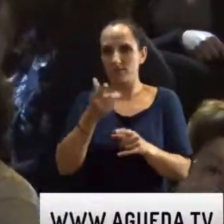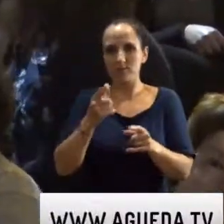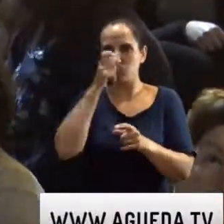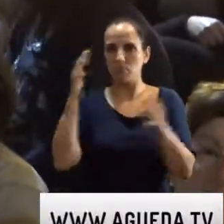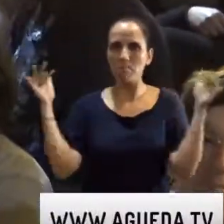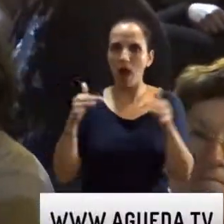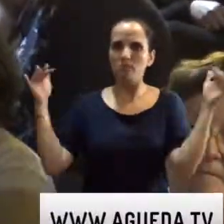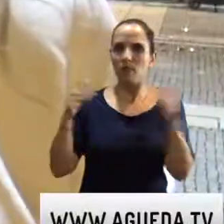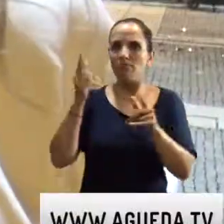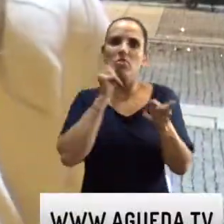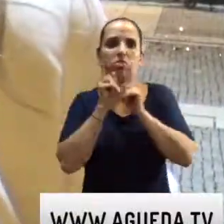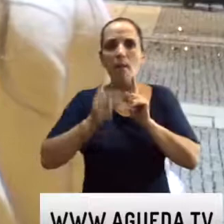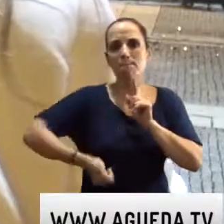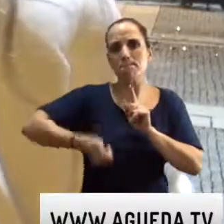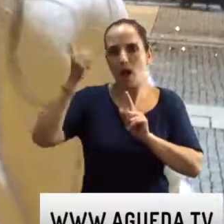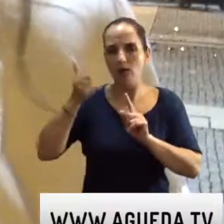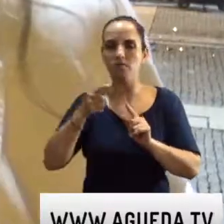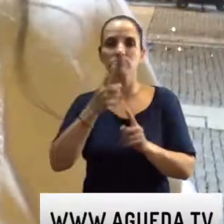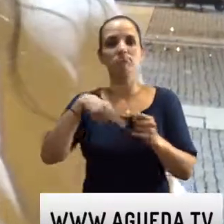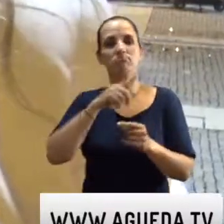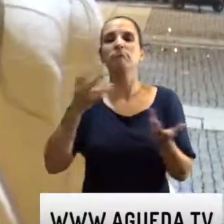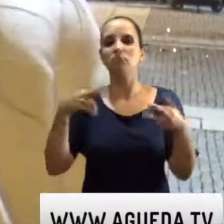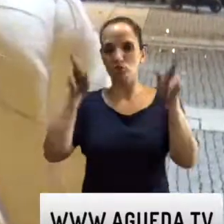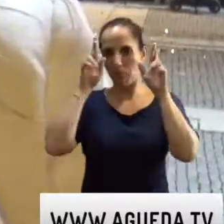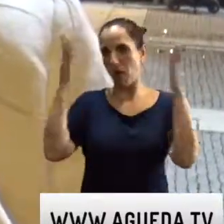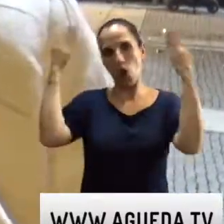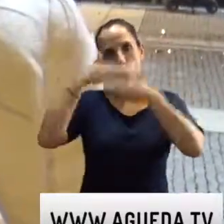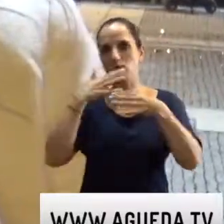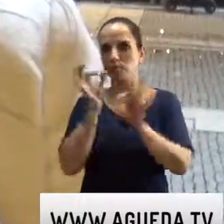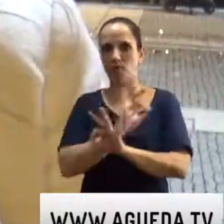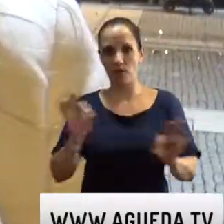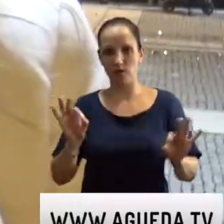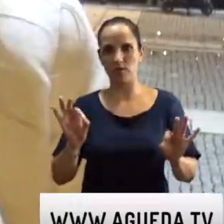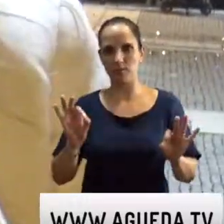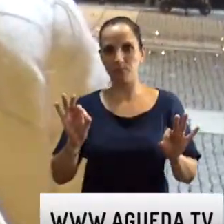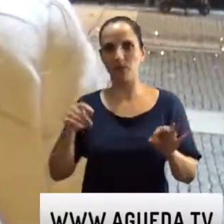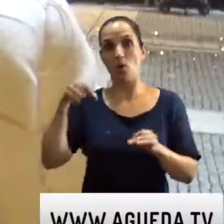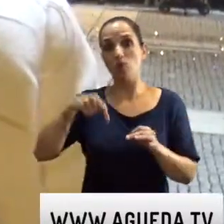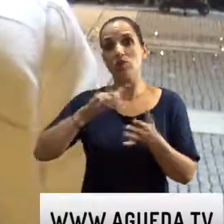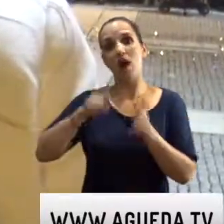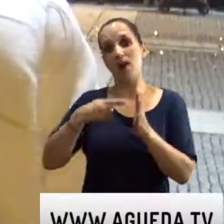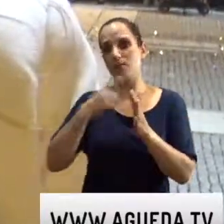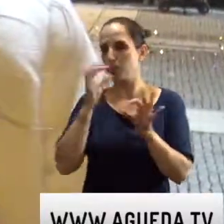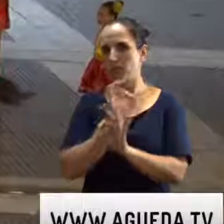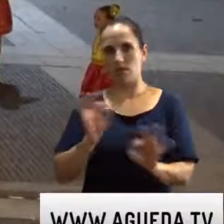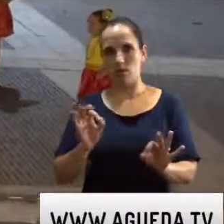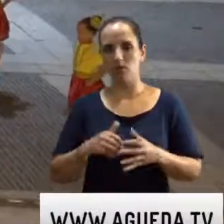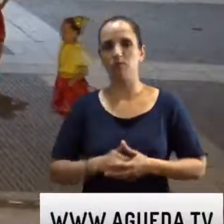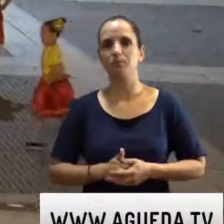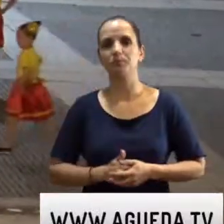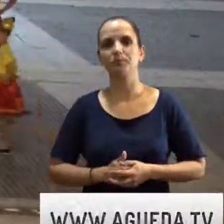as pessoas que vêm e a animação. Portanto, só podemos esperar uma grande noite de marchas hoje em Águeda.